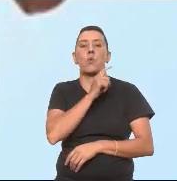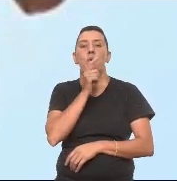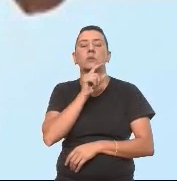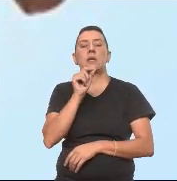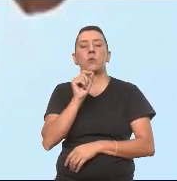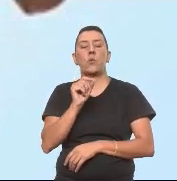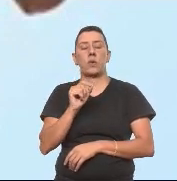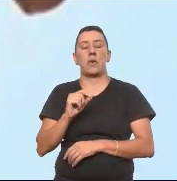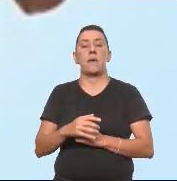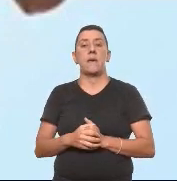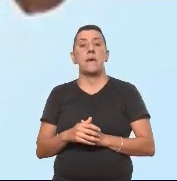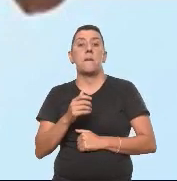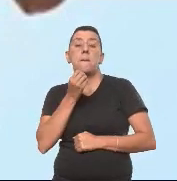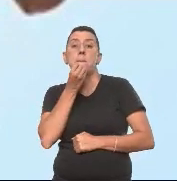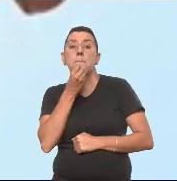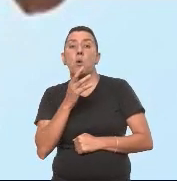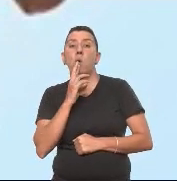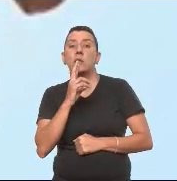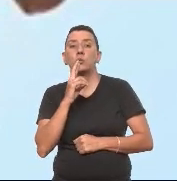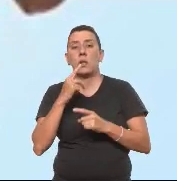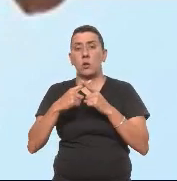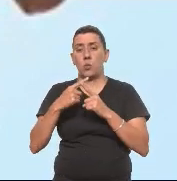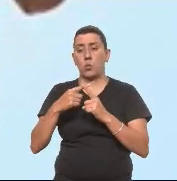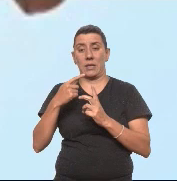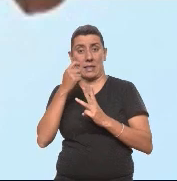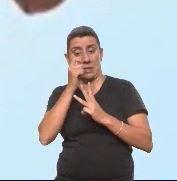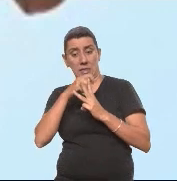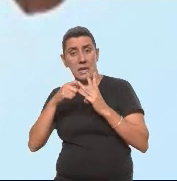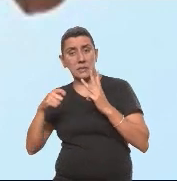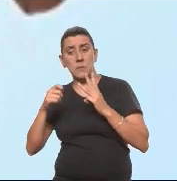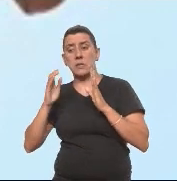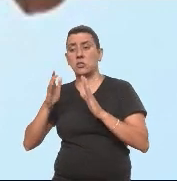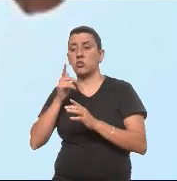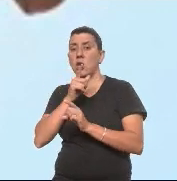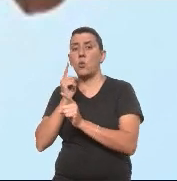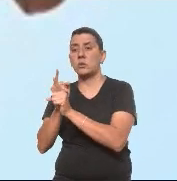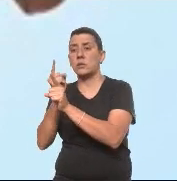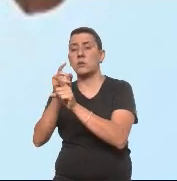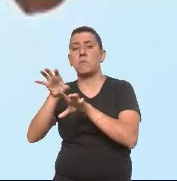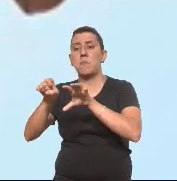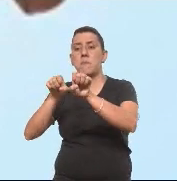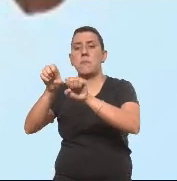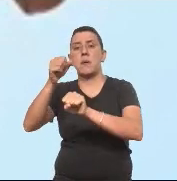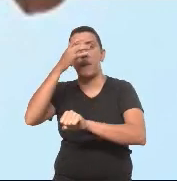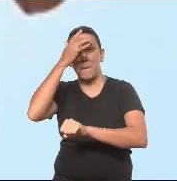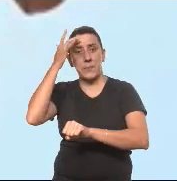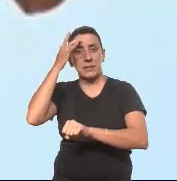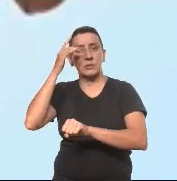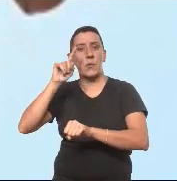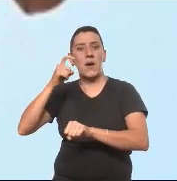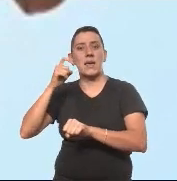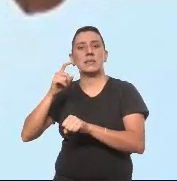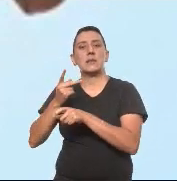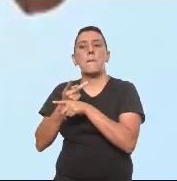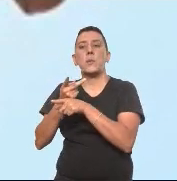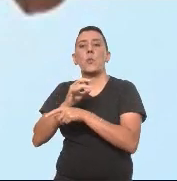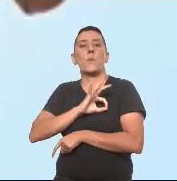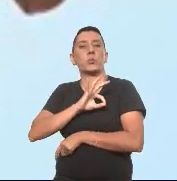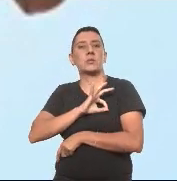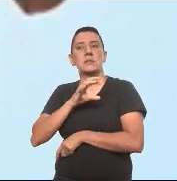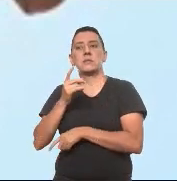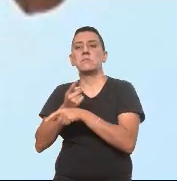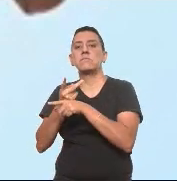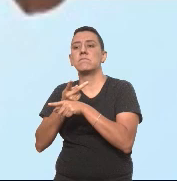grandes resultados com praticamente três meses de implementação Já conseguiram capturar muitas pessoas é procurado pela polícia há